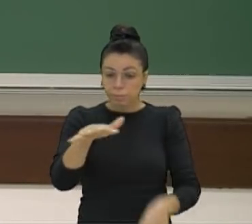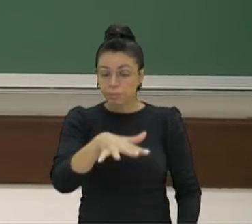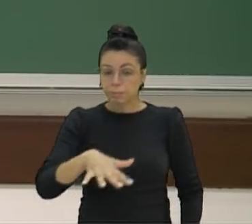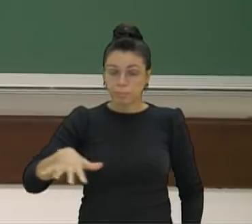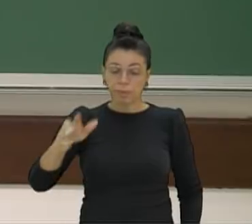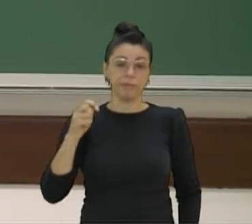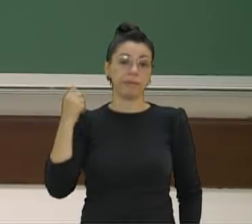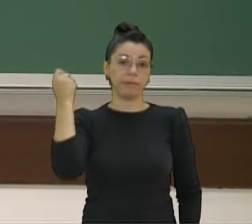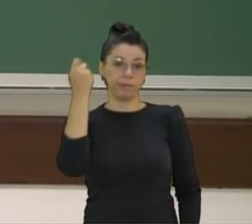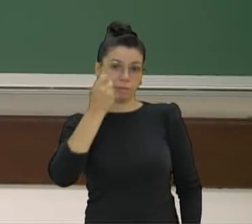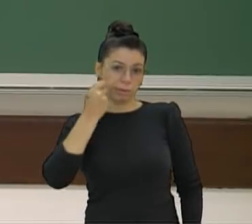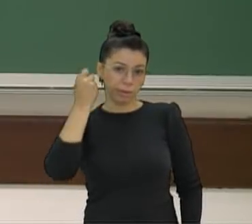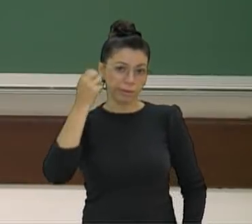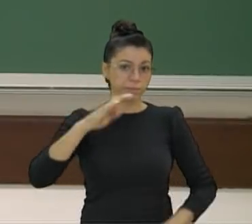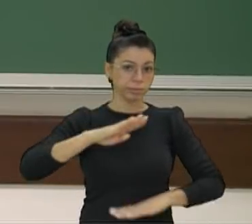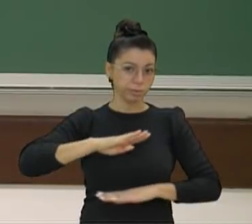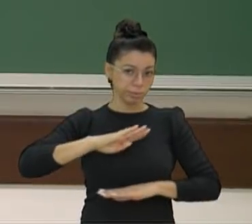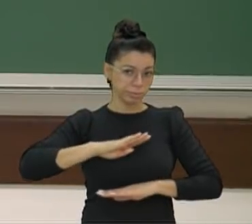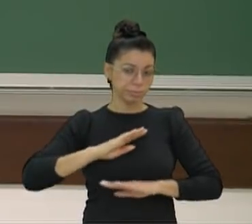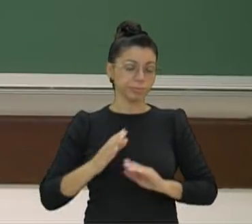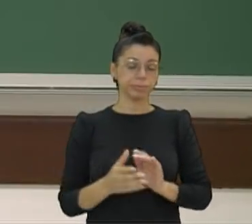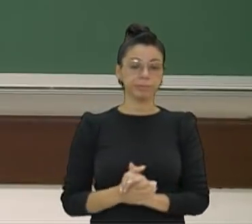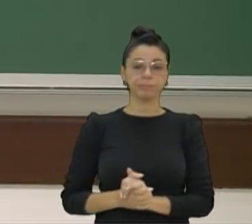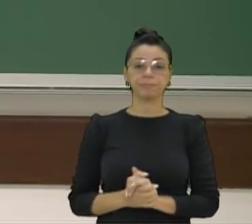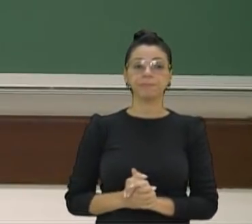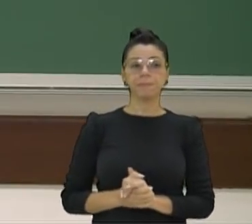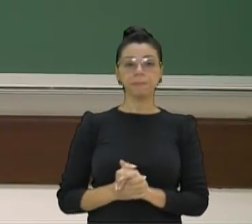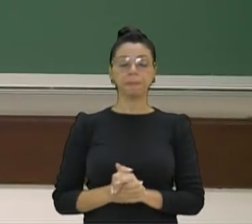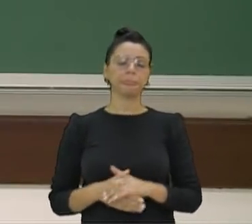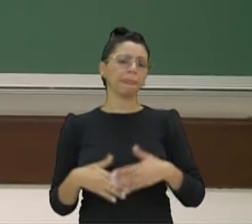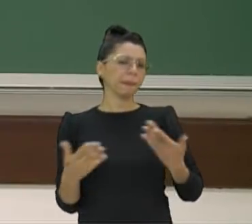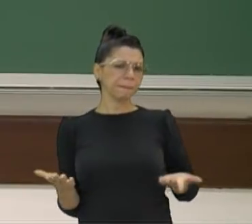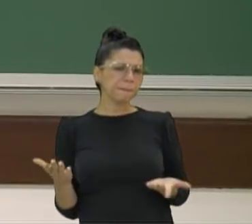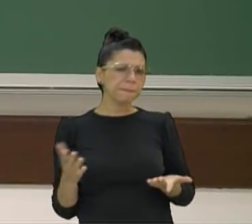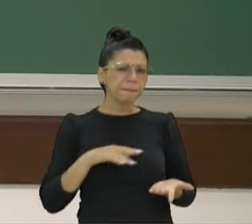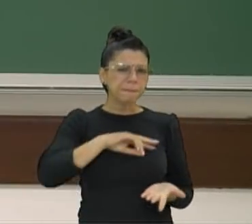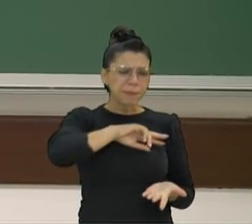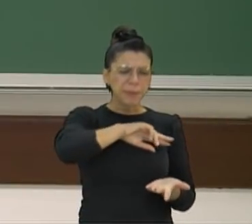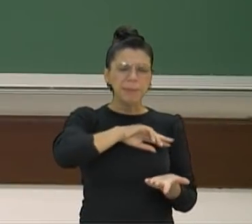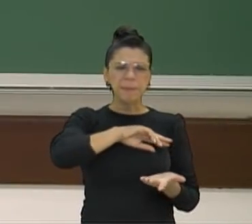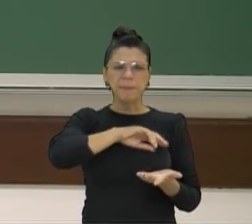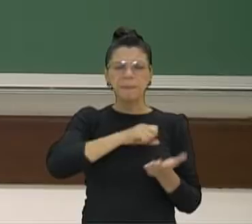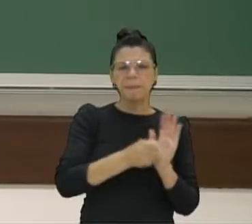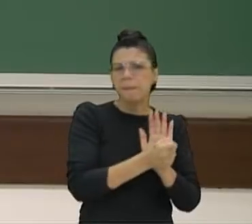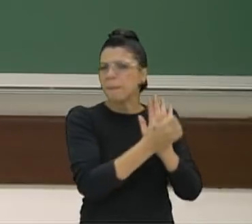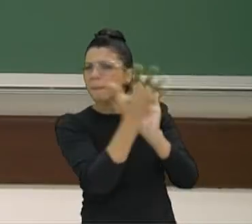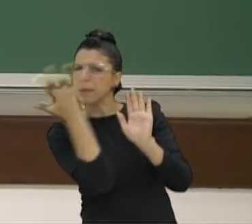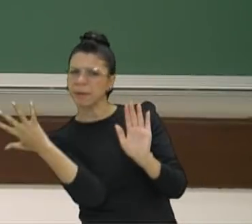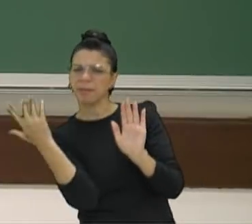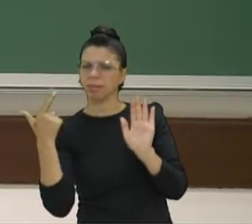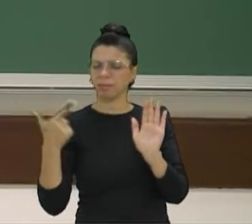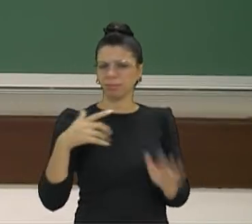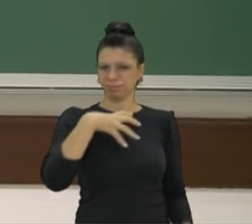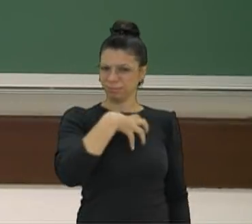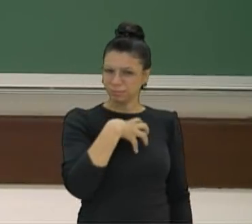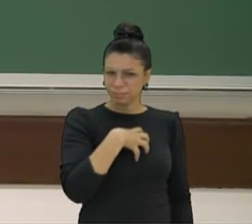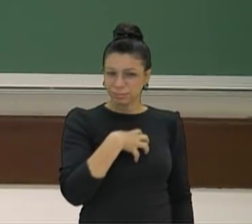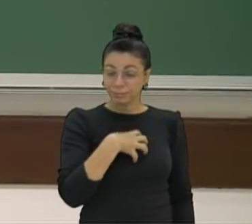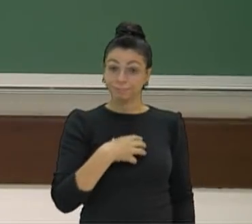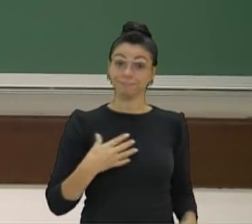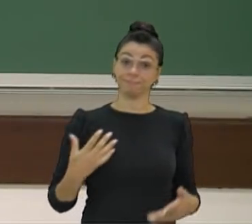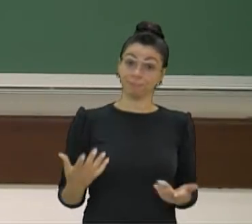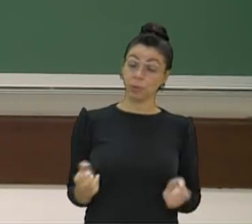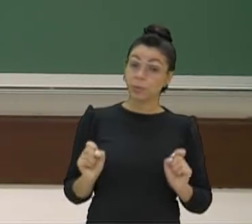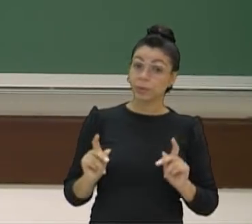grave. Agora, né? Mas a maioria não apresenta sintoma? Isso